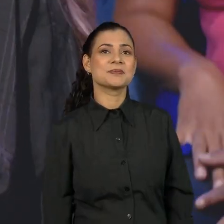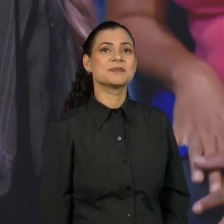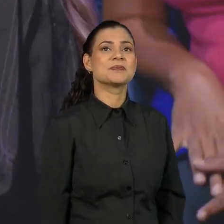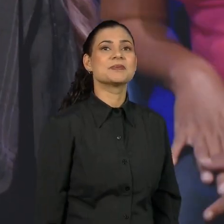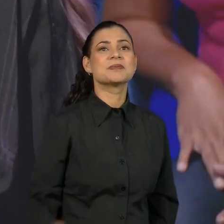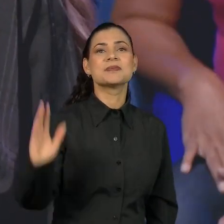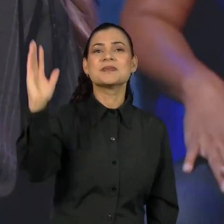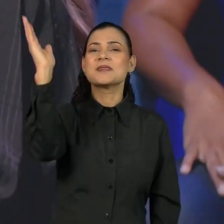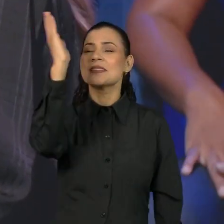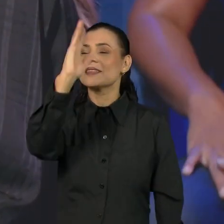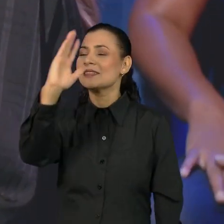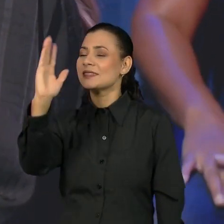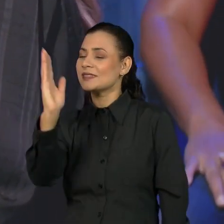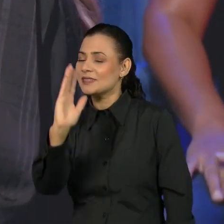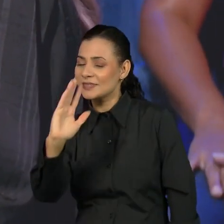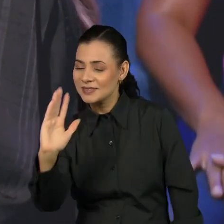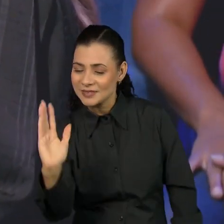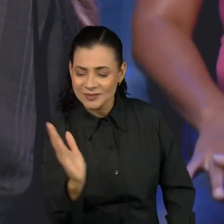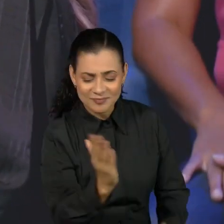meu Brasil